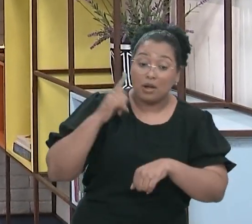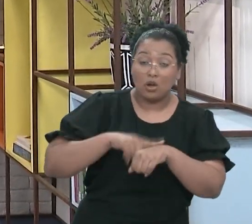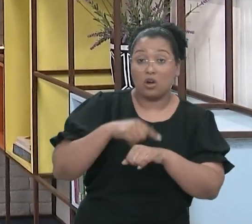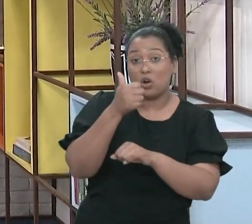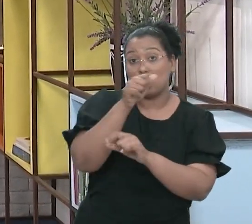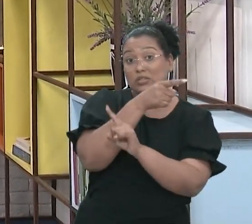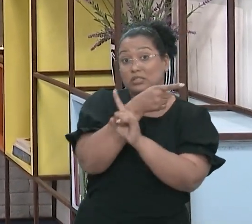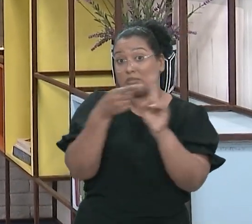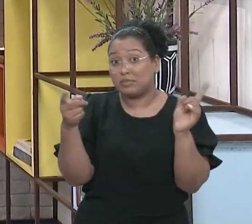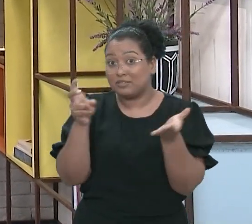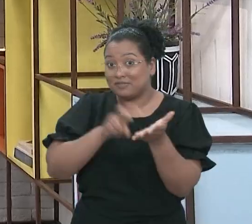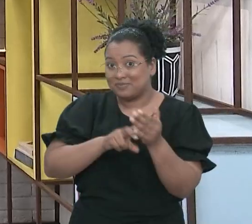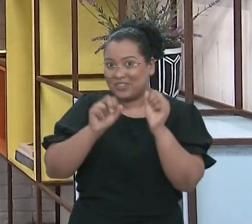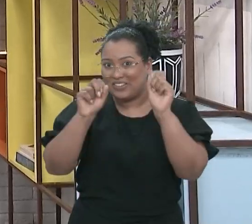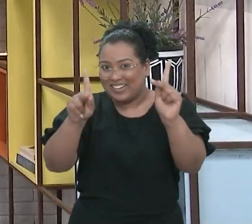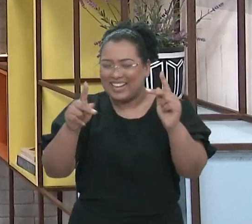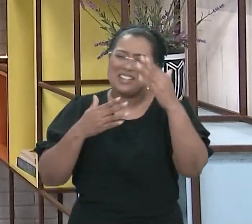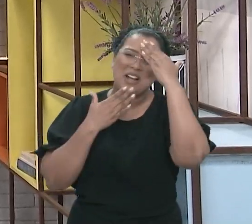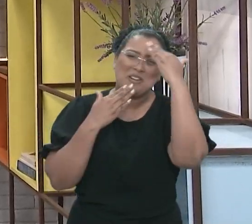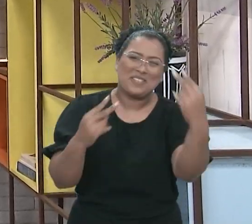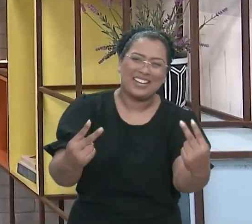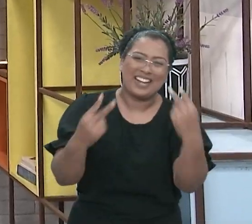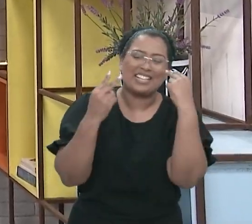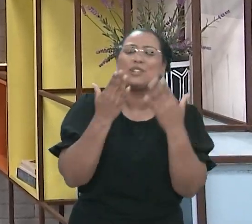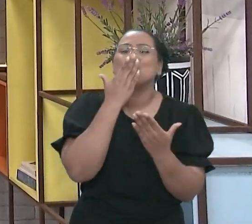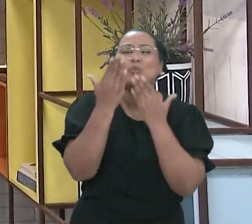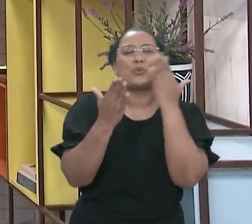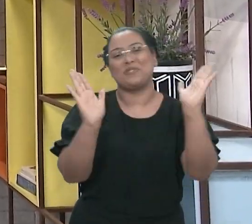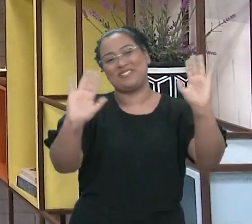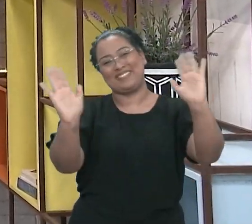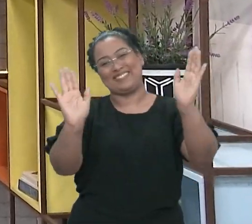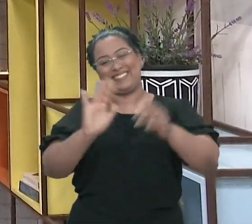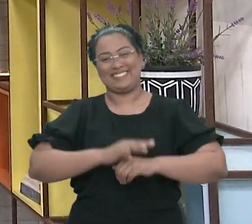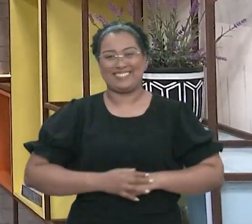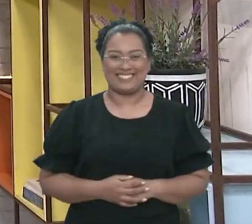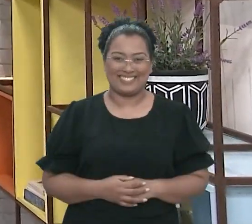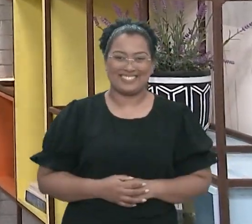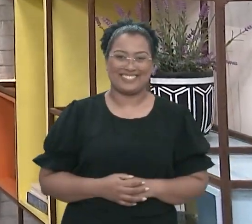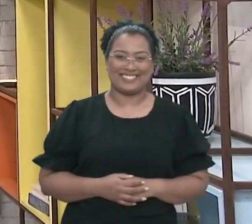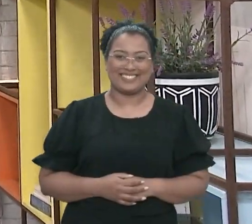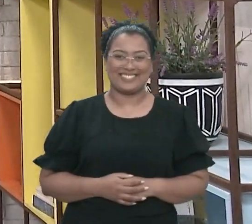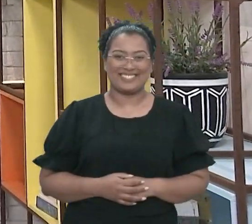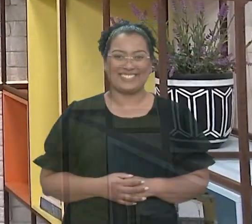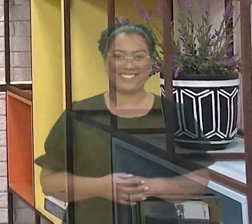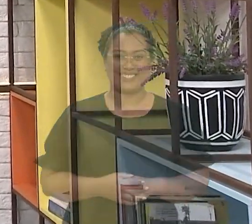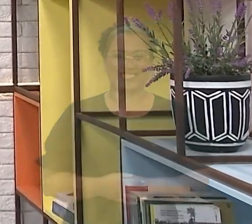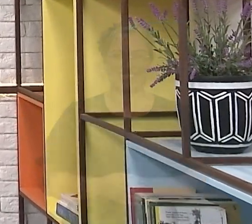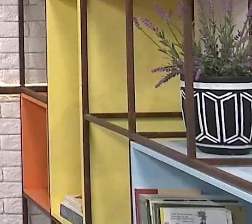11h30 da manhã. Muito obrigado pela companhia. Beijos e até mais. Tchau!